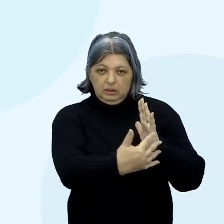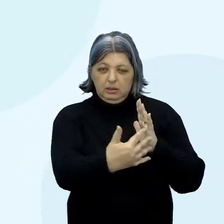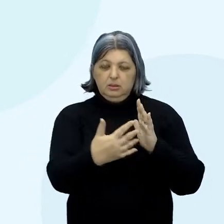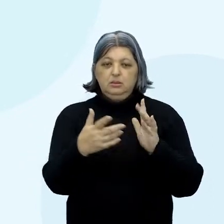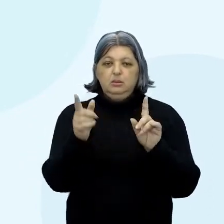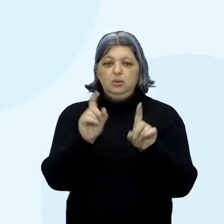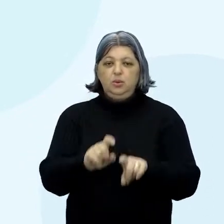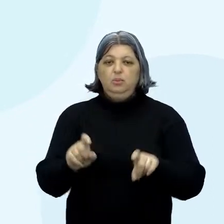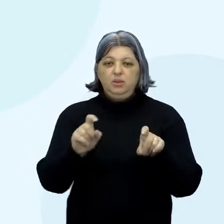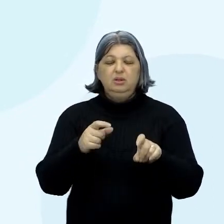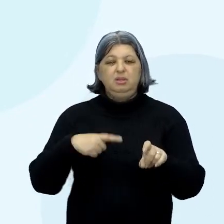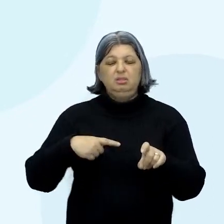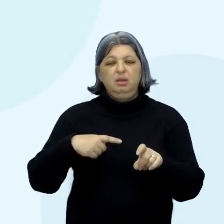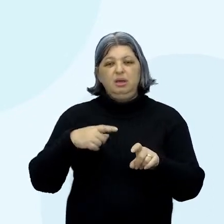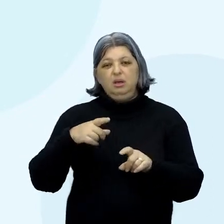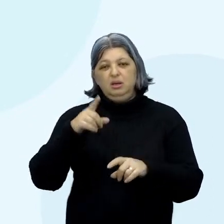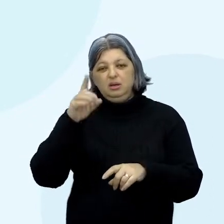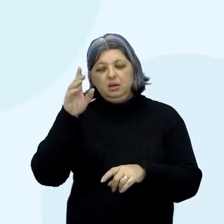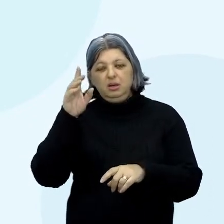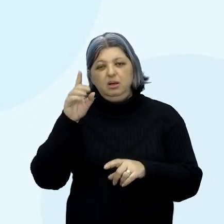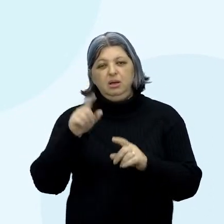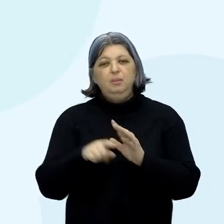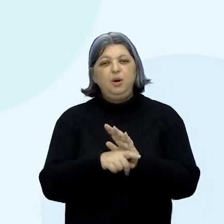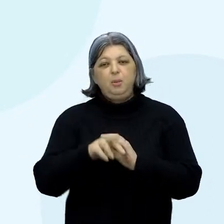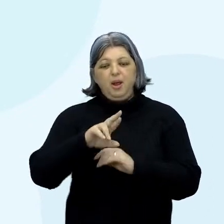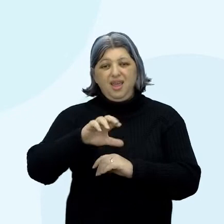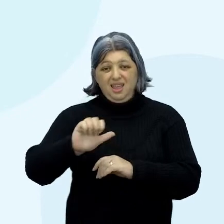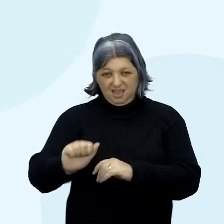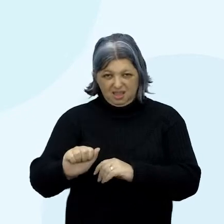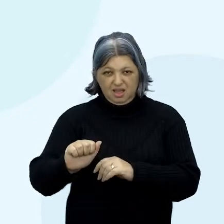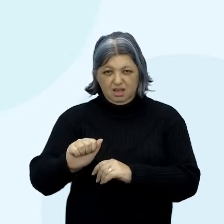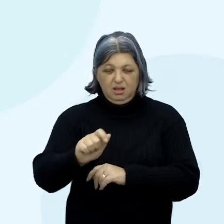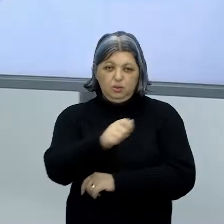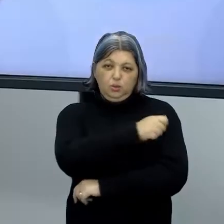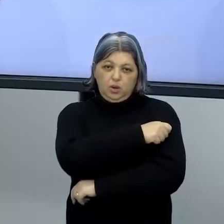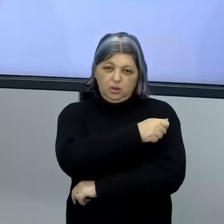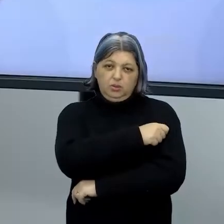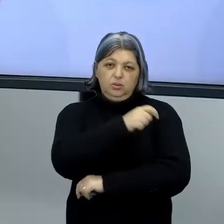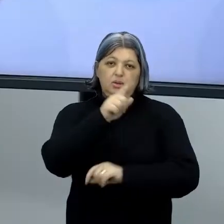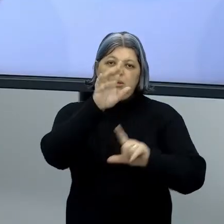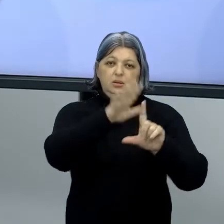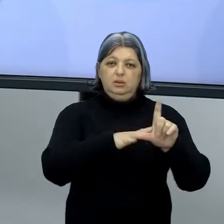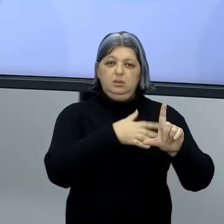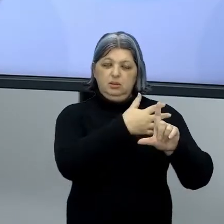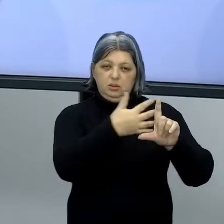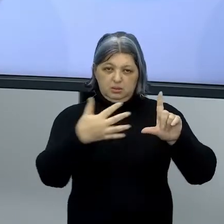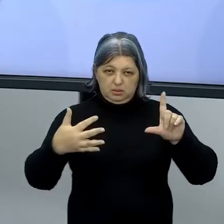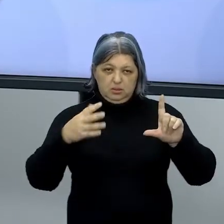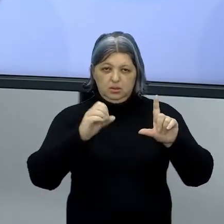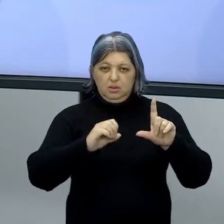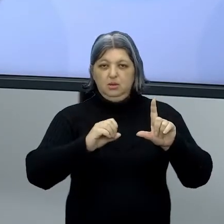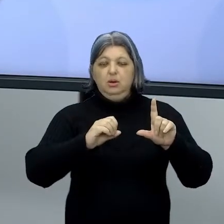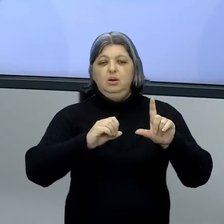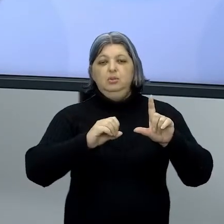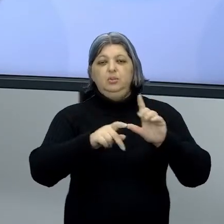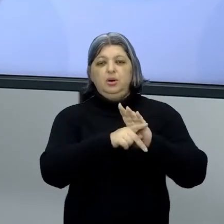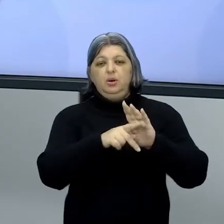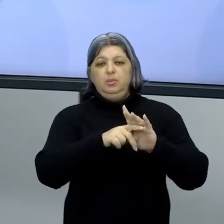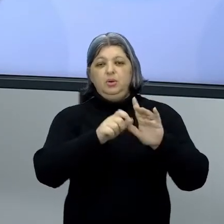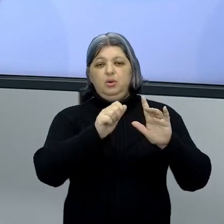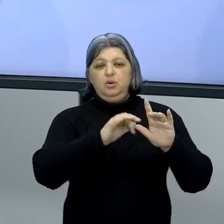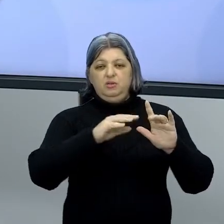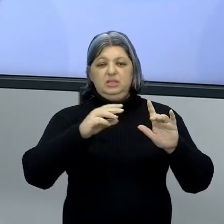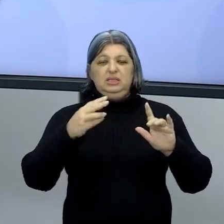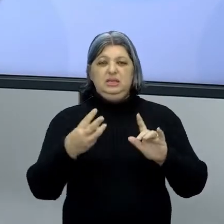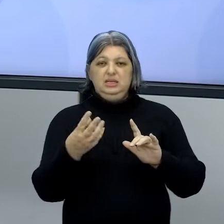que é disponível para todos vocês que têm um RA é o Excel, o Office 365. Nós já fizemos aí alguma